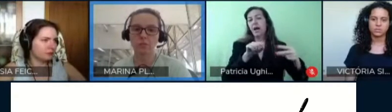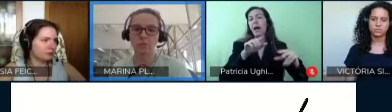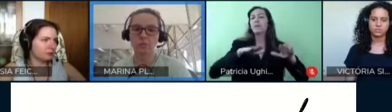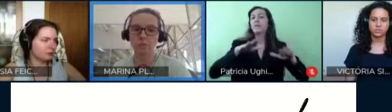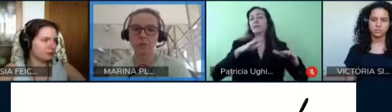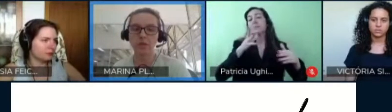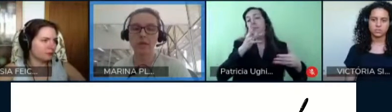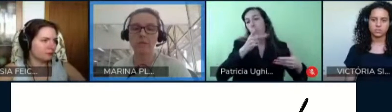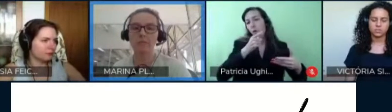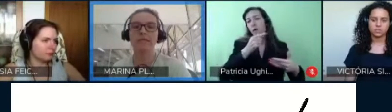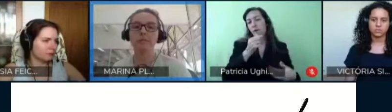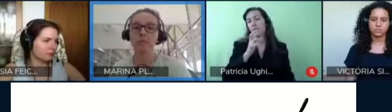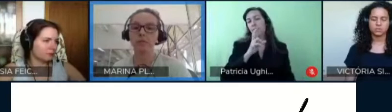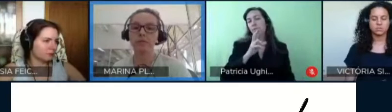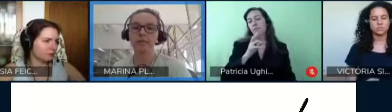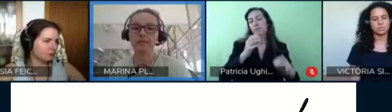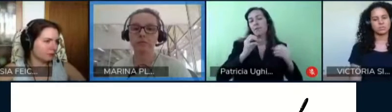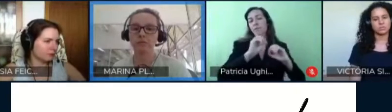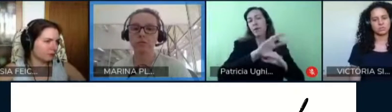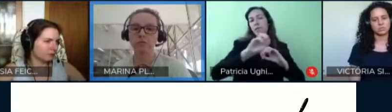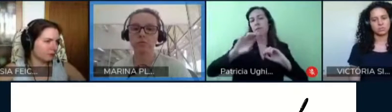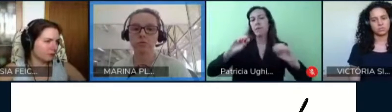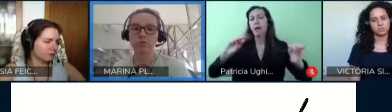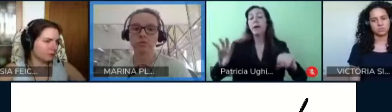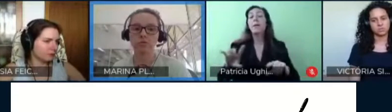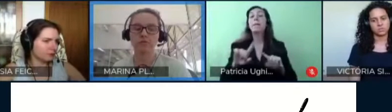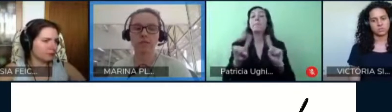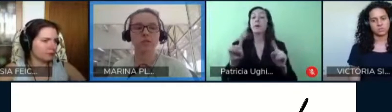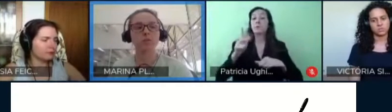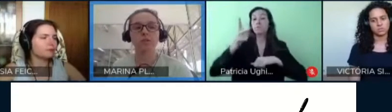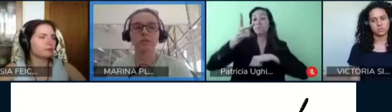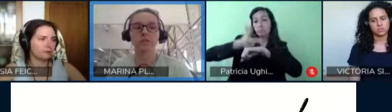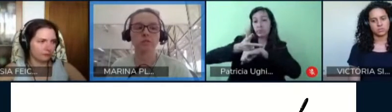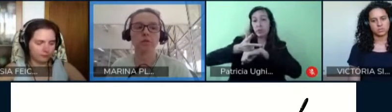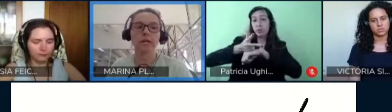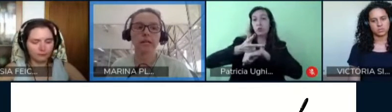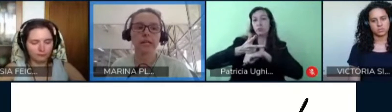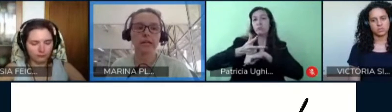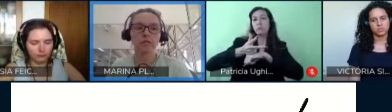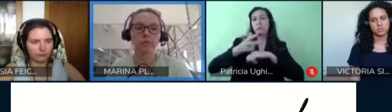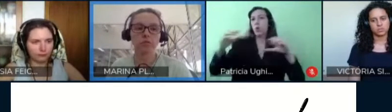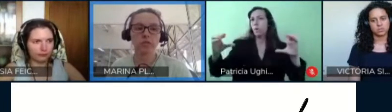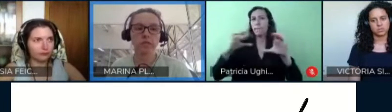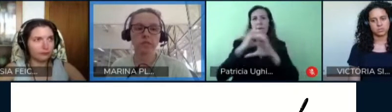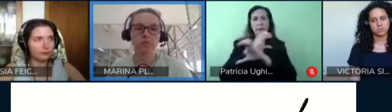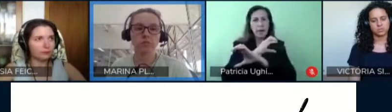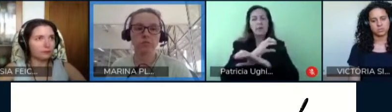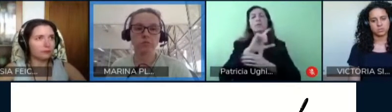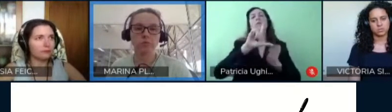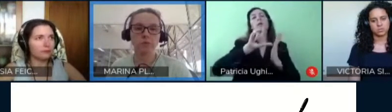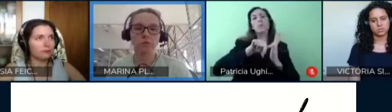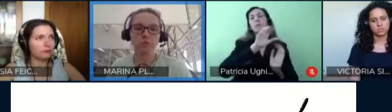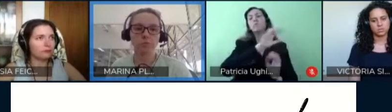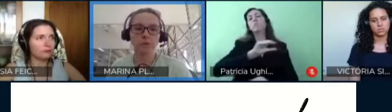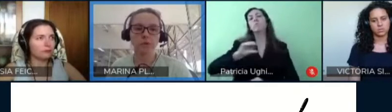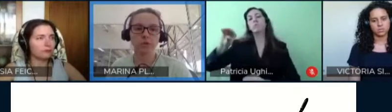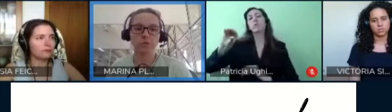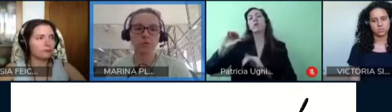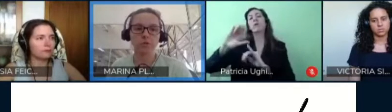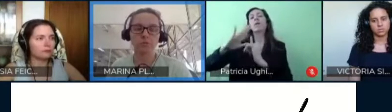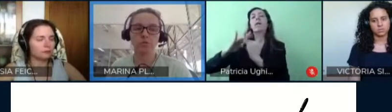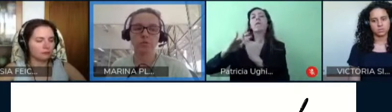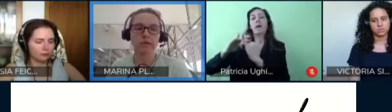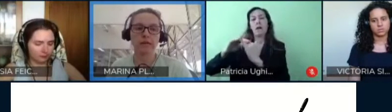disponíveis tempo, mas depois esse conteúdo todo vai ficar disponível lá no nosso canal do YouTube do